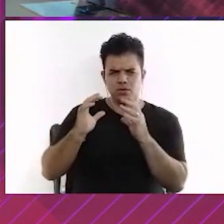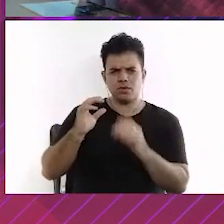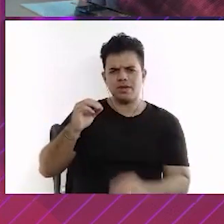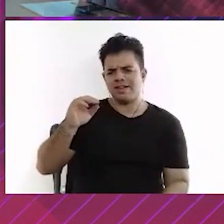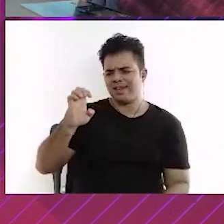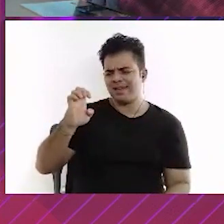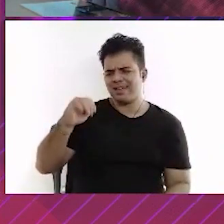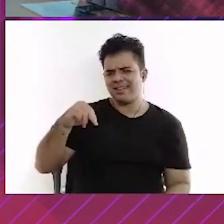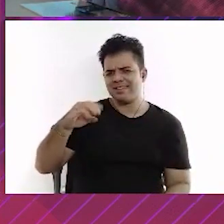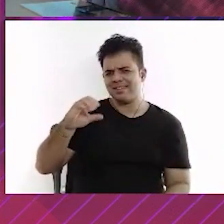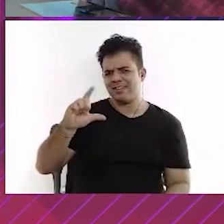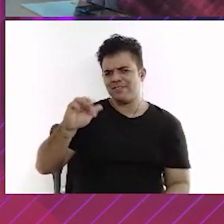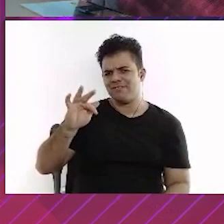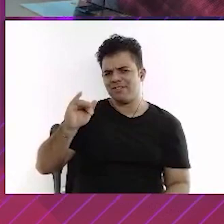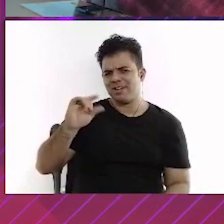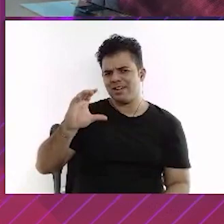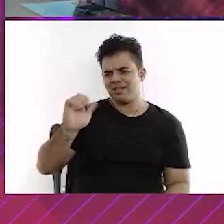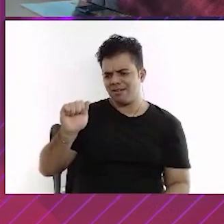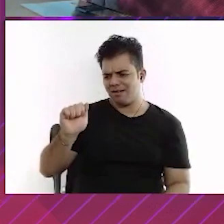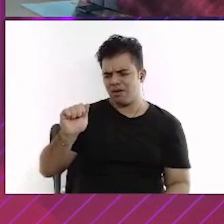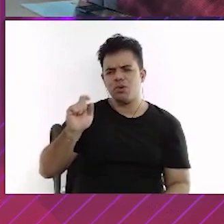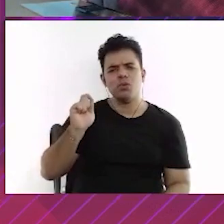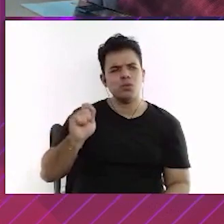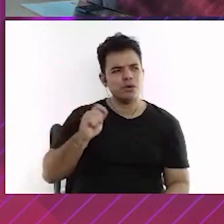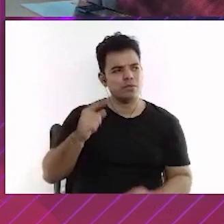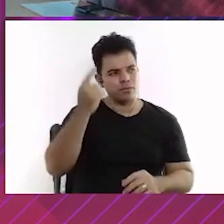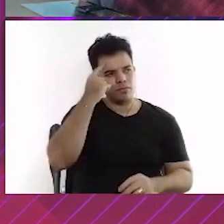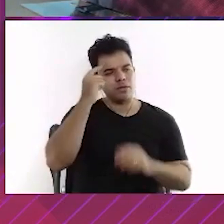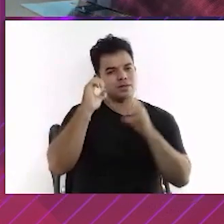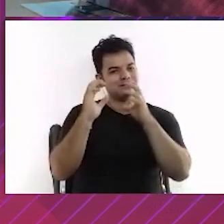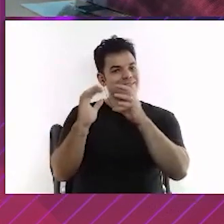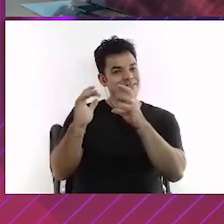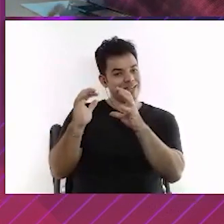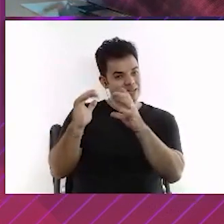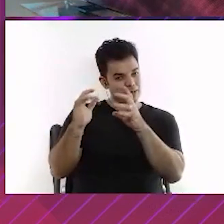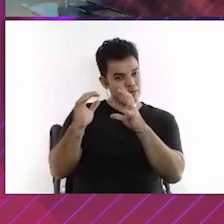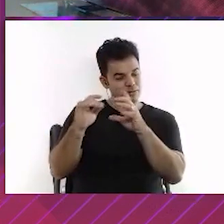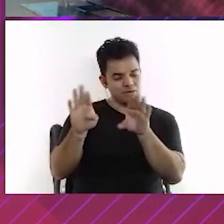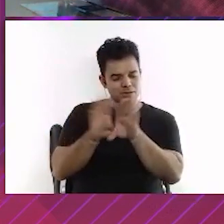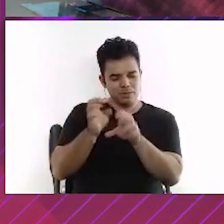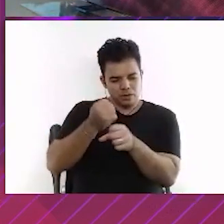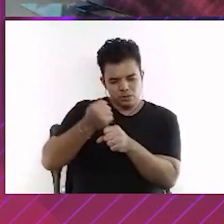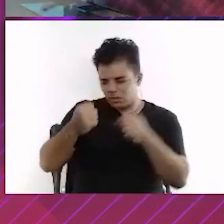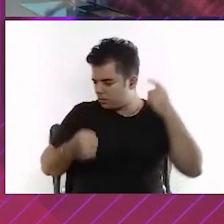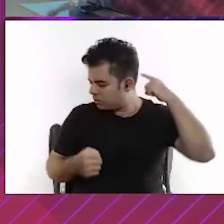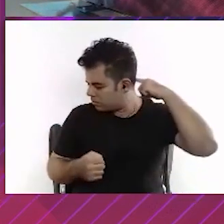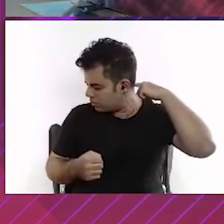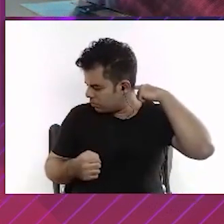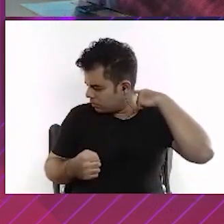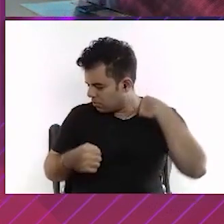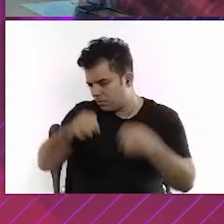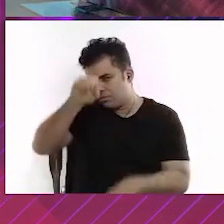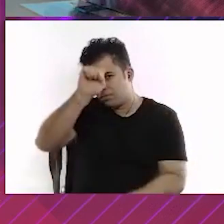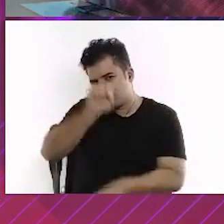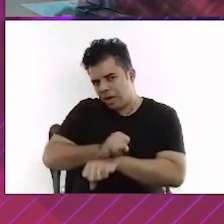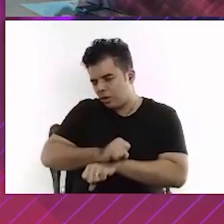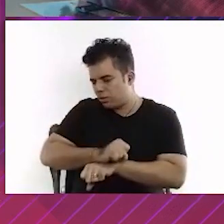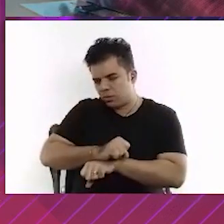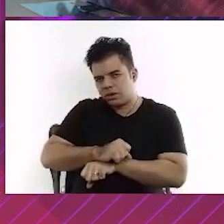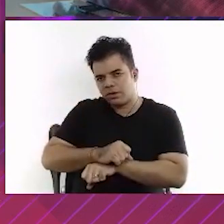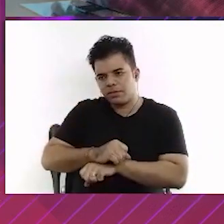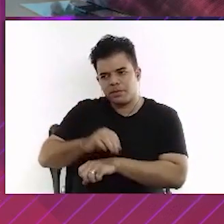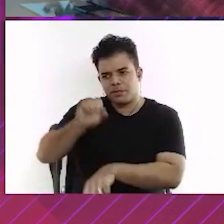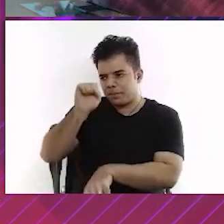do cérebro e do tronco cerebral, né? Então, é diferente de um estado vegetativo, por exemplo. Uma morte encefálica,